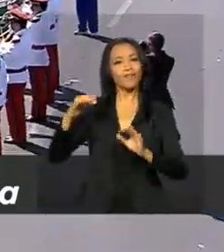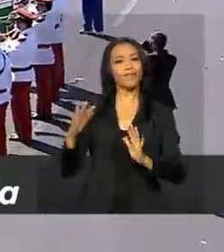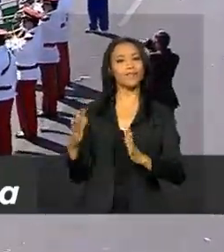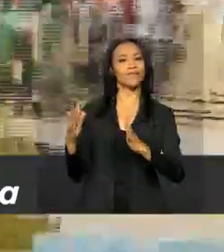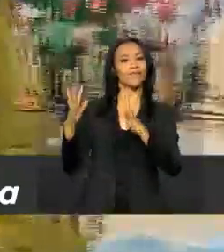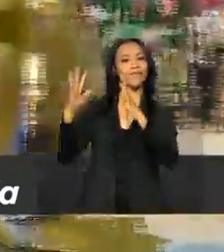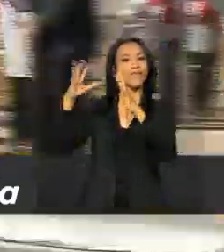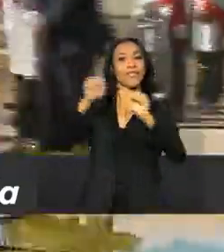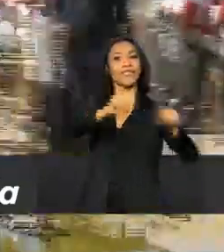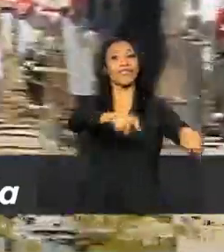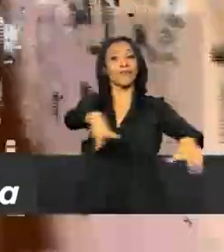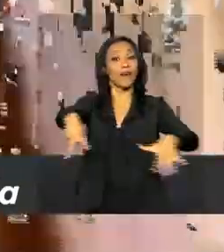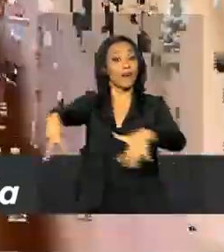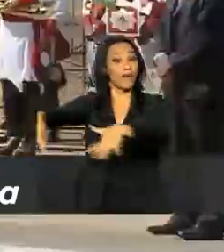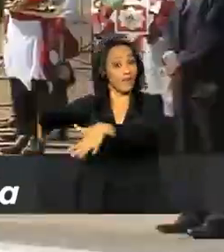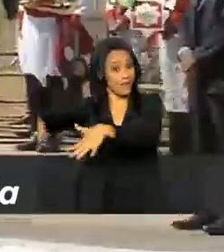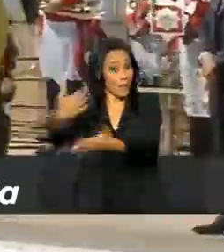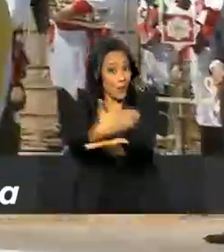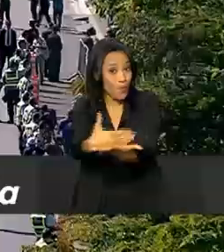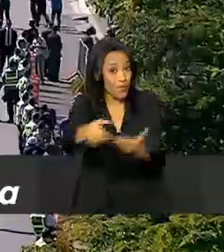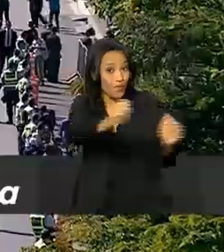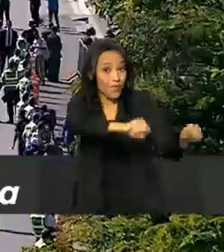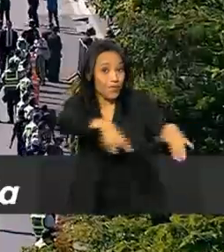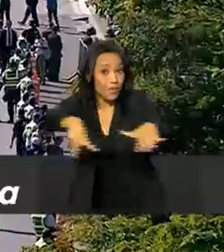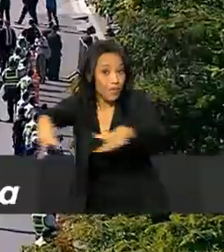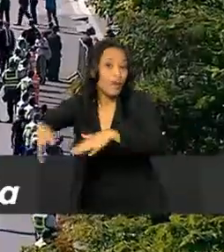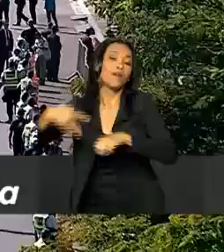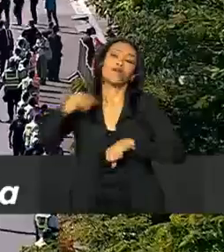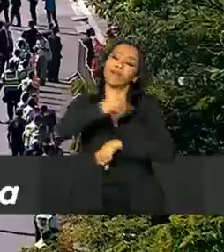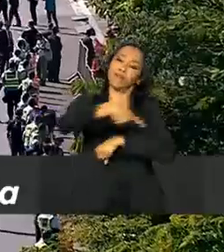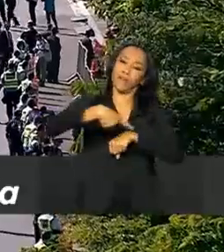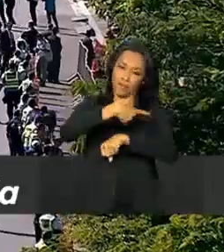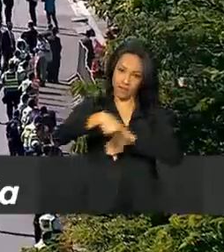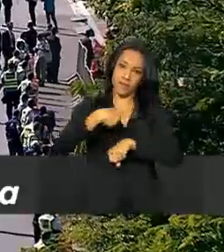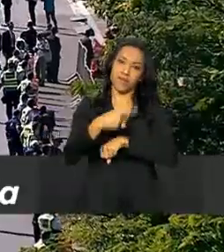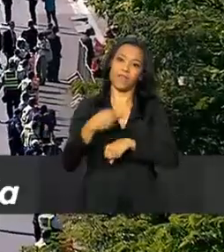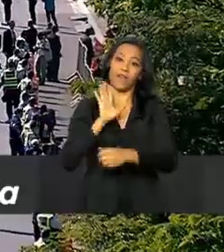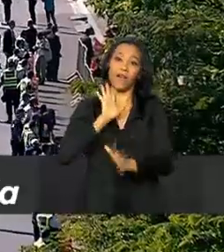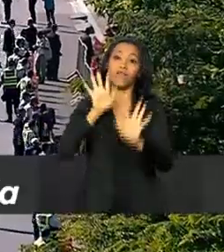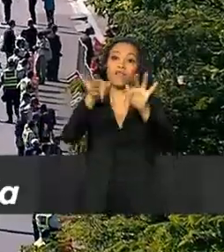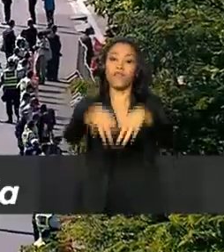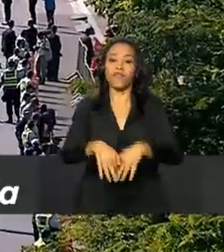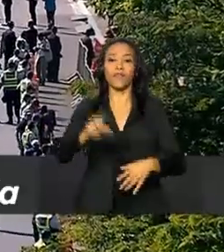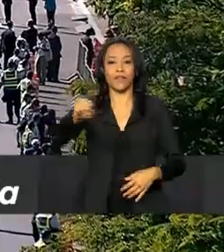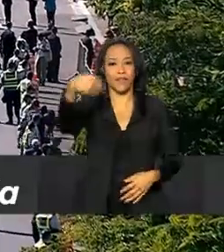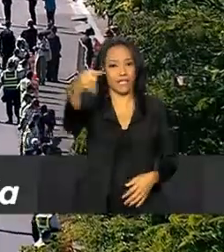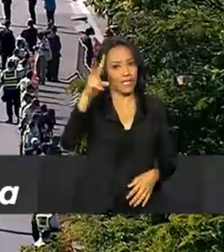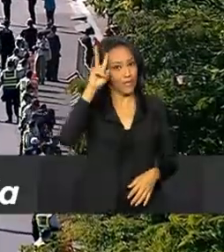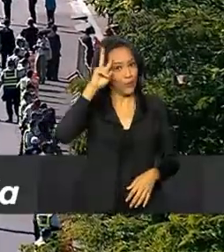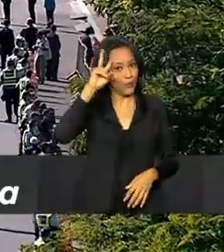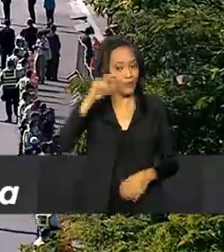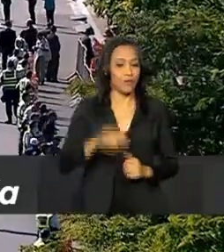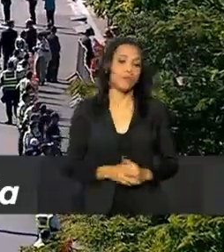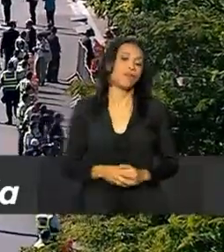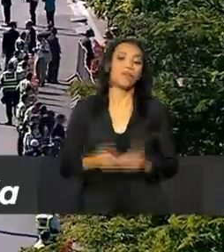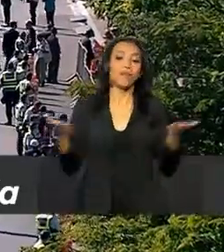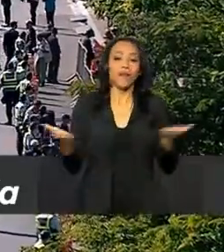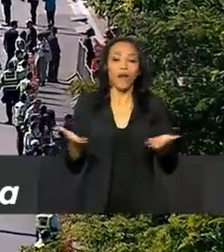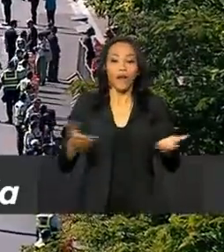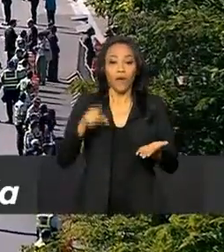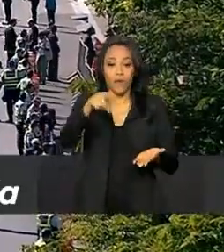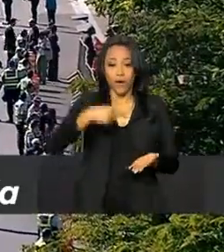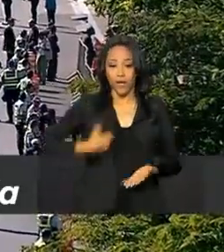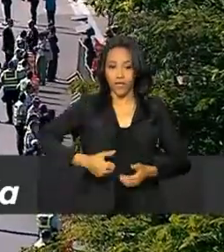os capítulos finais estão para acontecer ainda durante essa semana, que vai acabar só na segunda-feira. E agora o atleta que carrega essa chama, ele